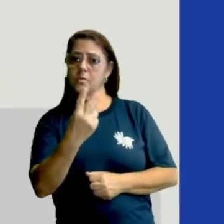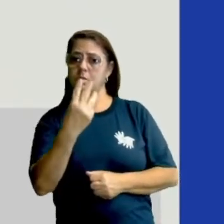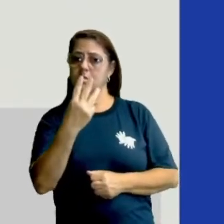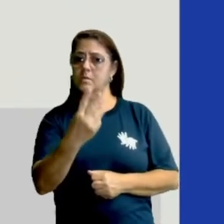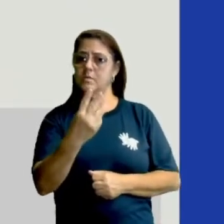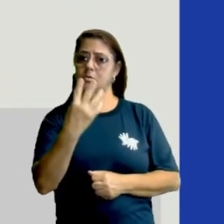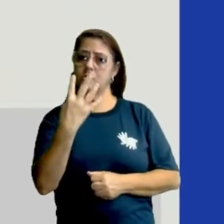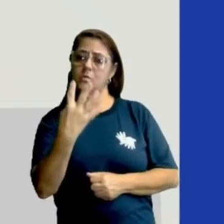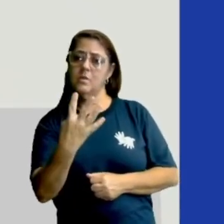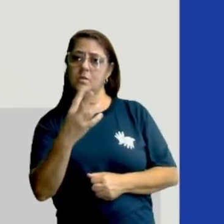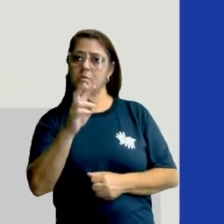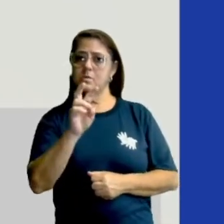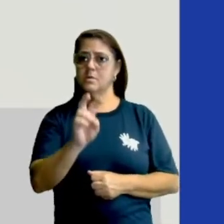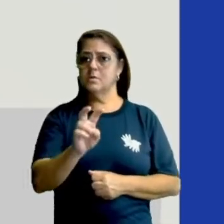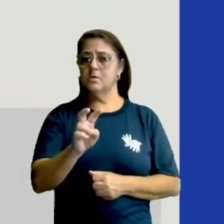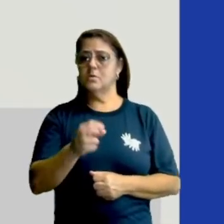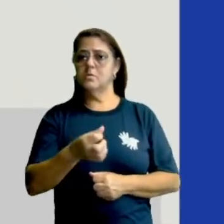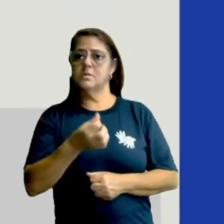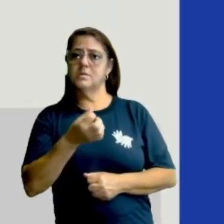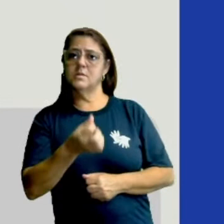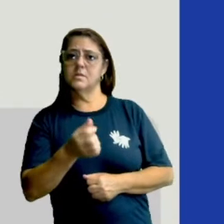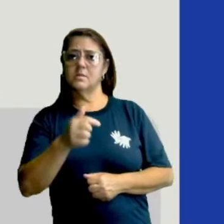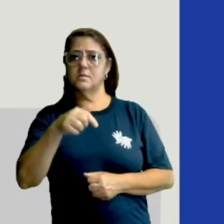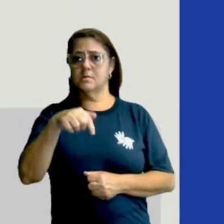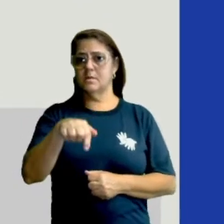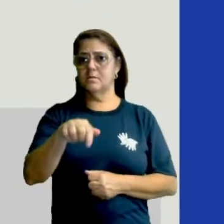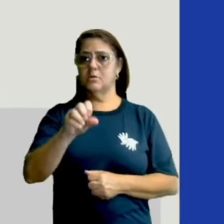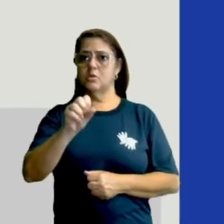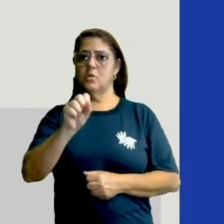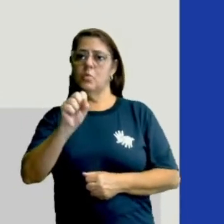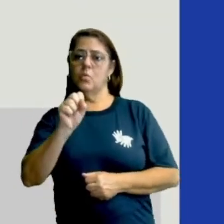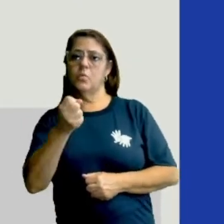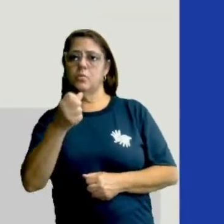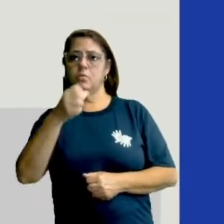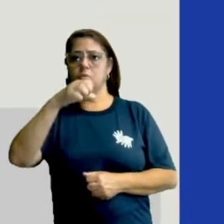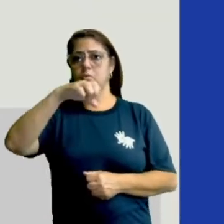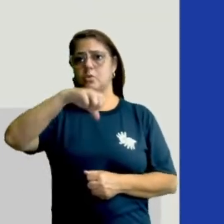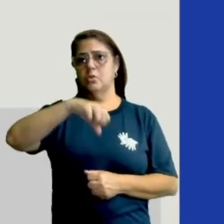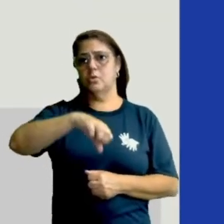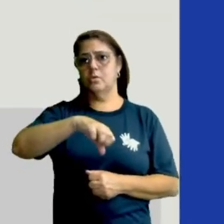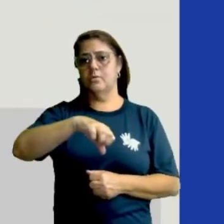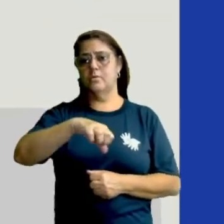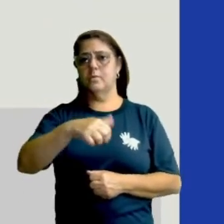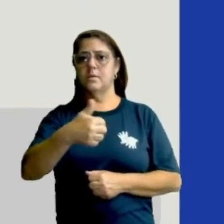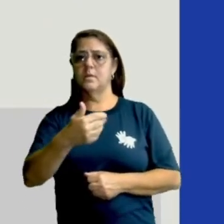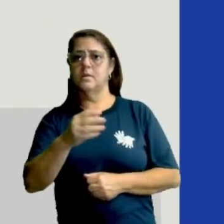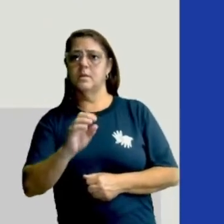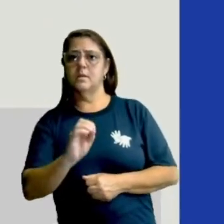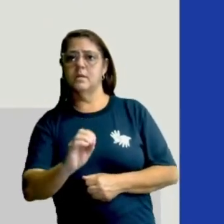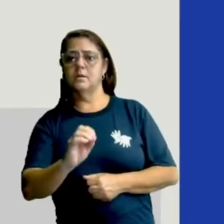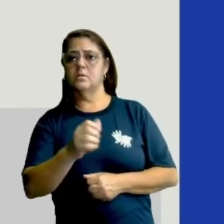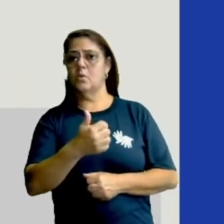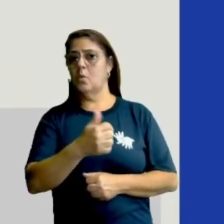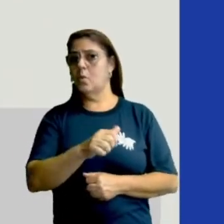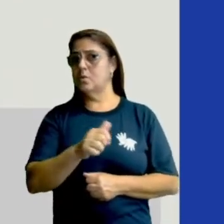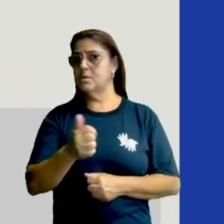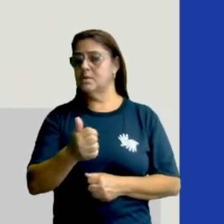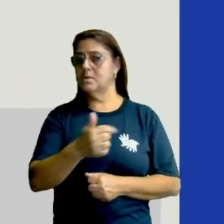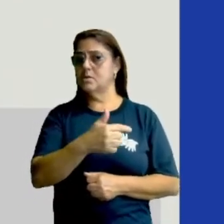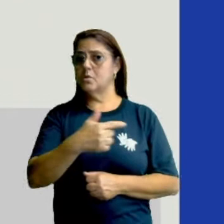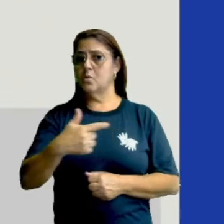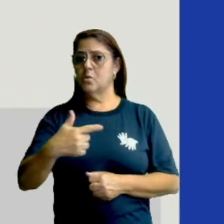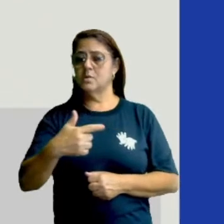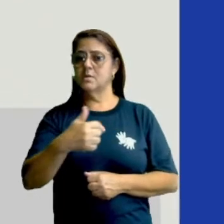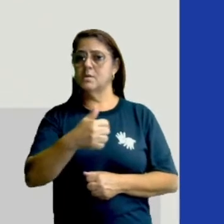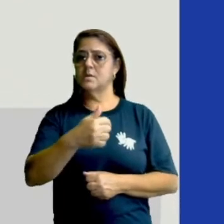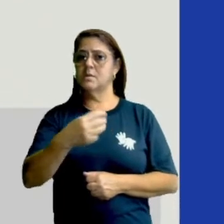3, 4, 5, 6, 7, 8, 9, 10,